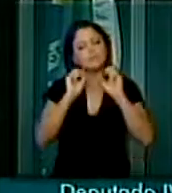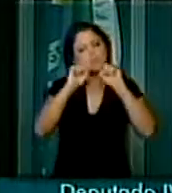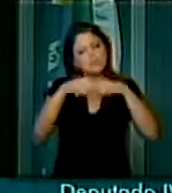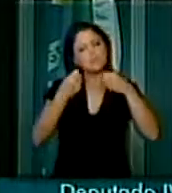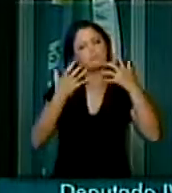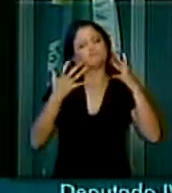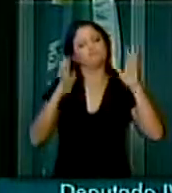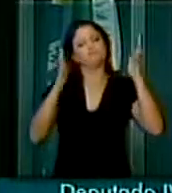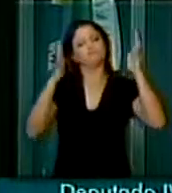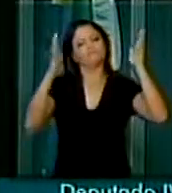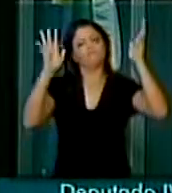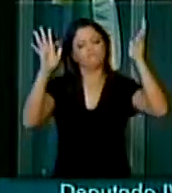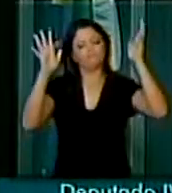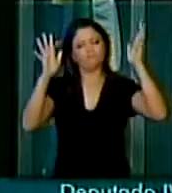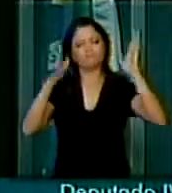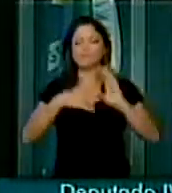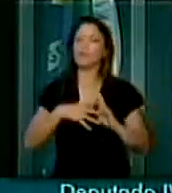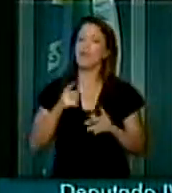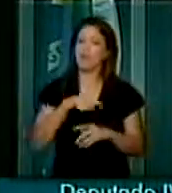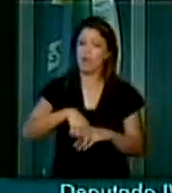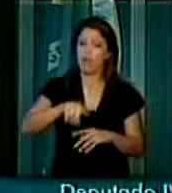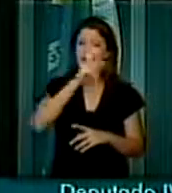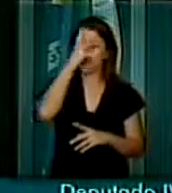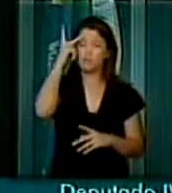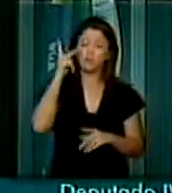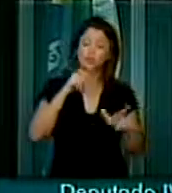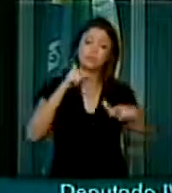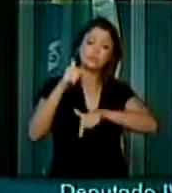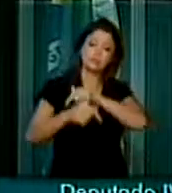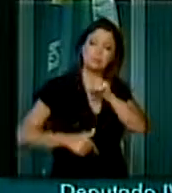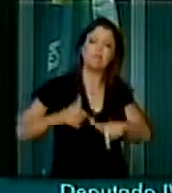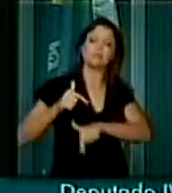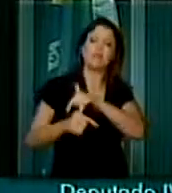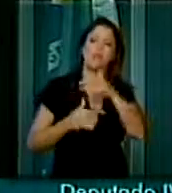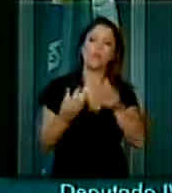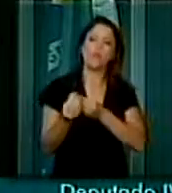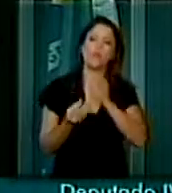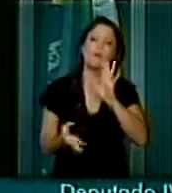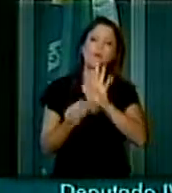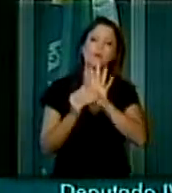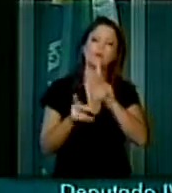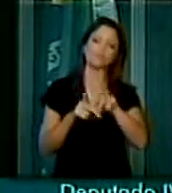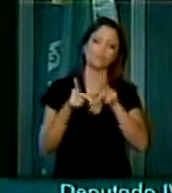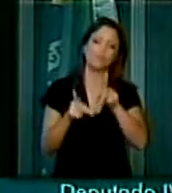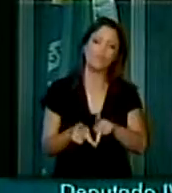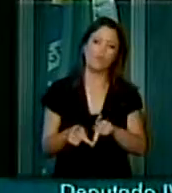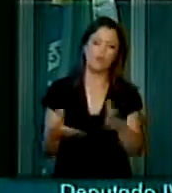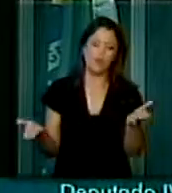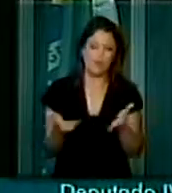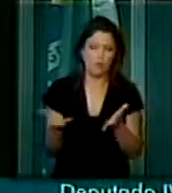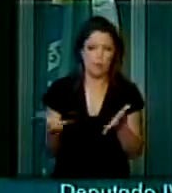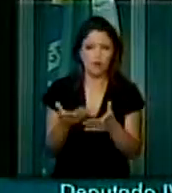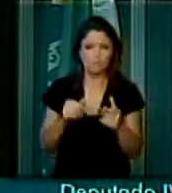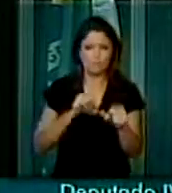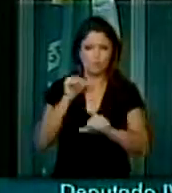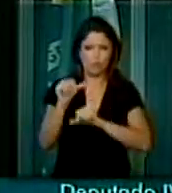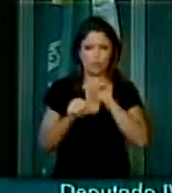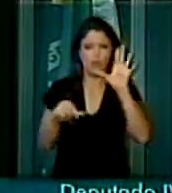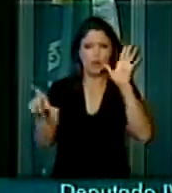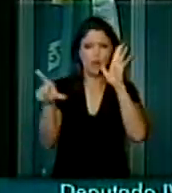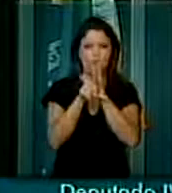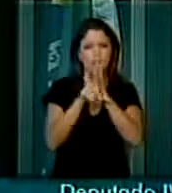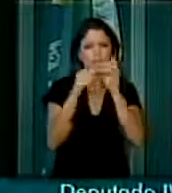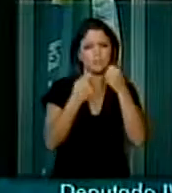uma homenagem àqueles que trabalharam com a emenda popular que agora virou lei para